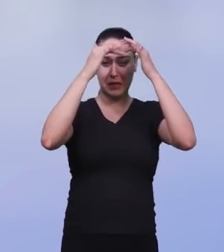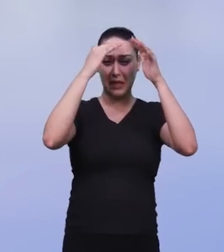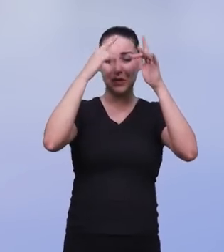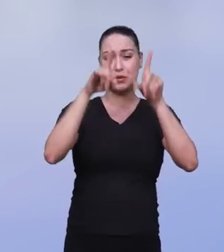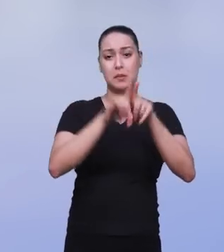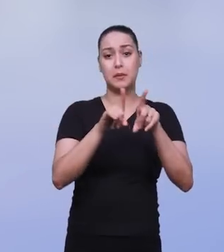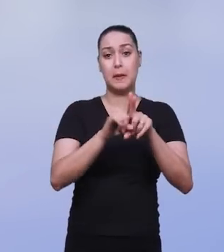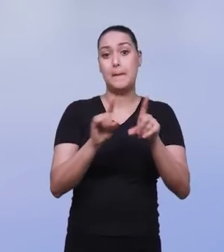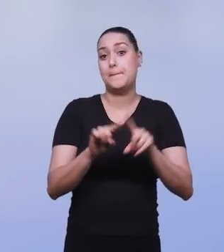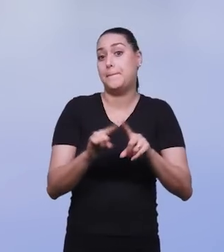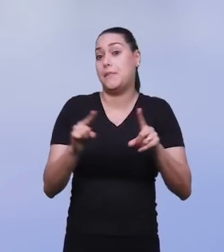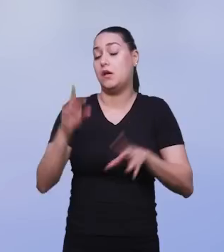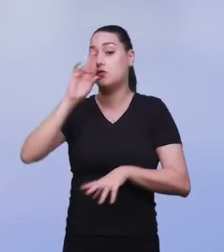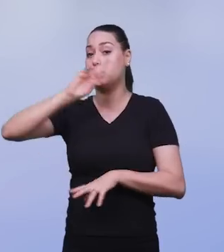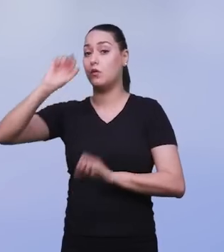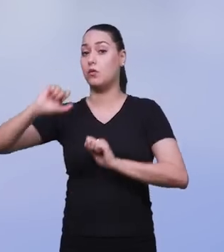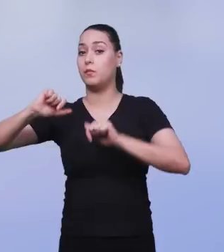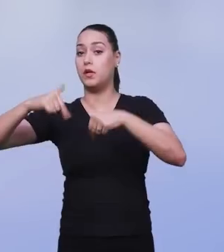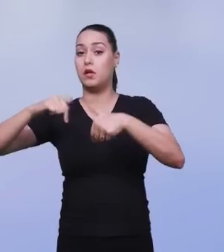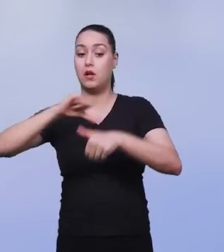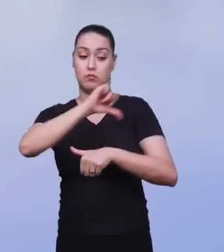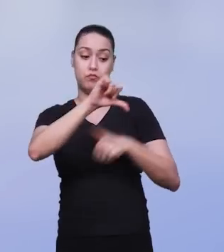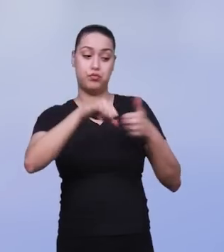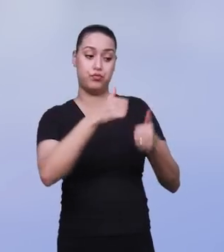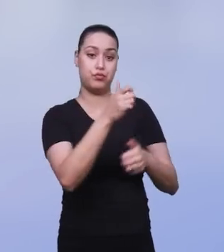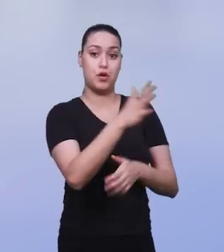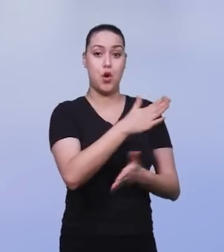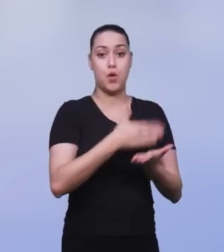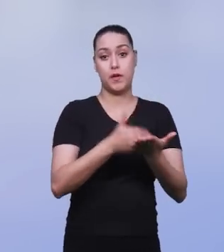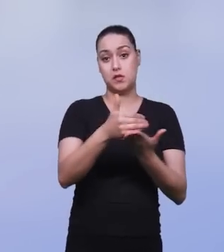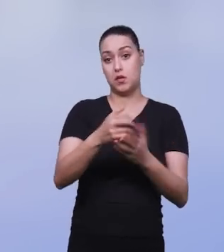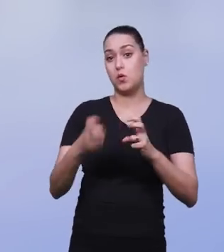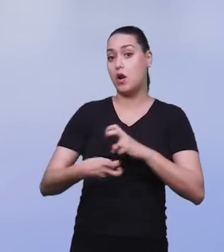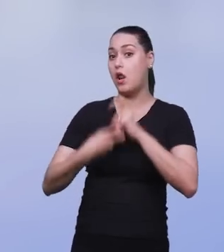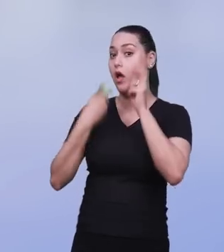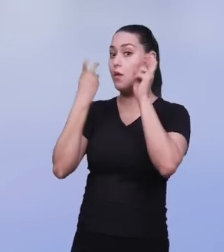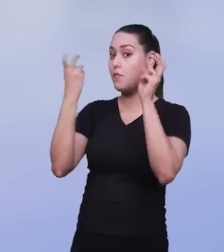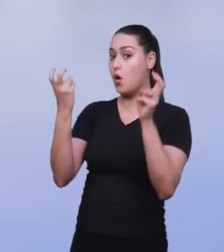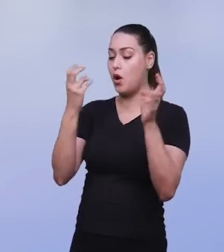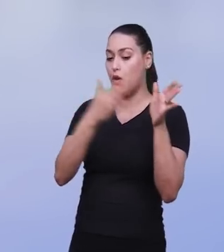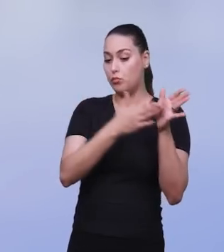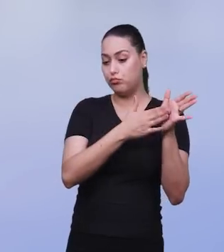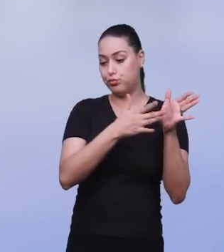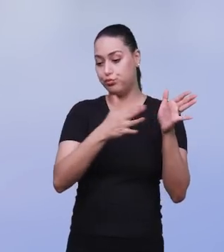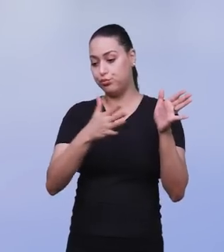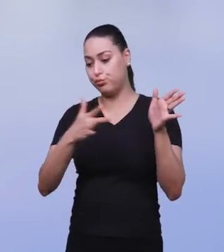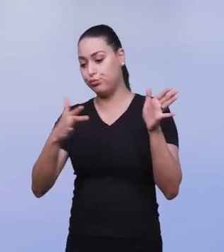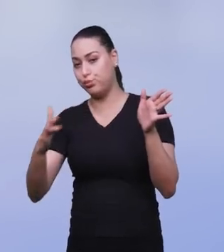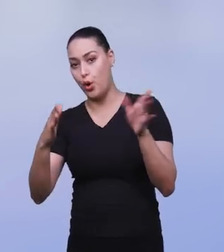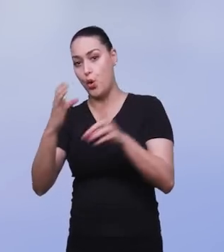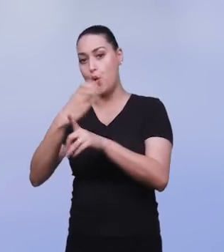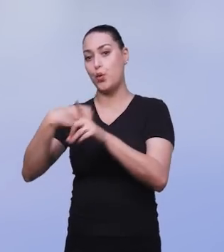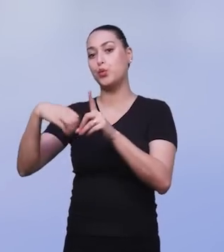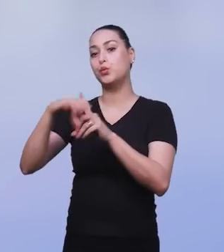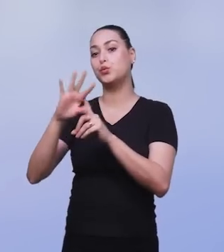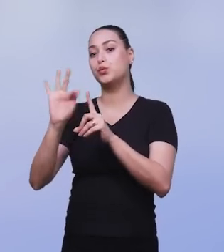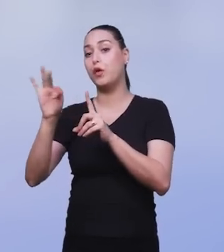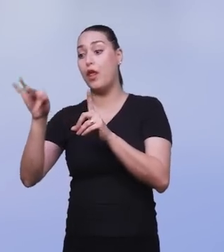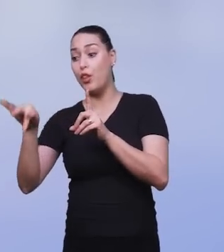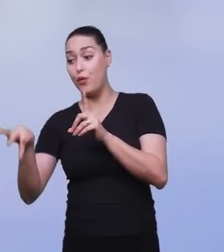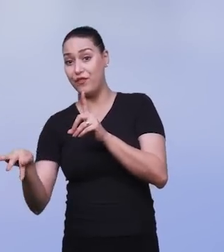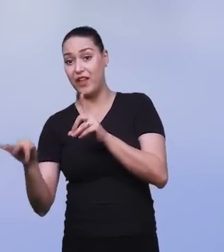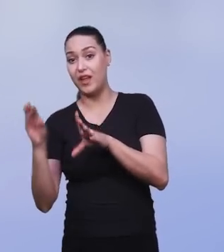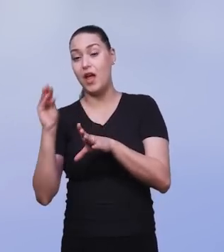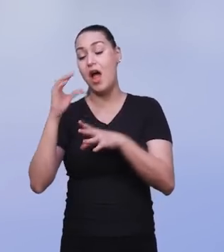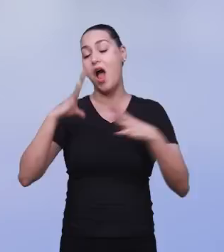mostrou que ia operar um renovo espiritual na vigília, que começava a partir do clamor e ia se processando durante todo o culto. E no final enviaria anjos